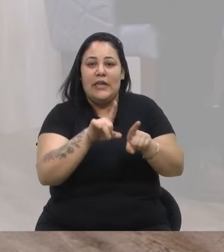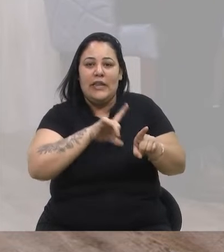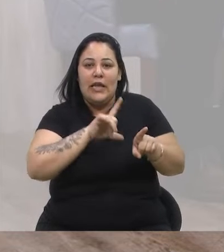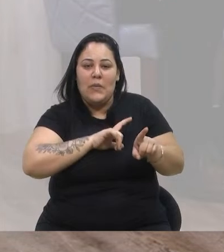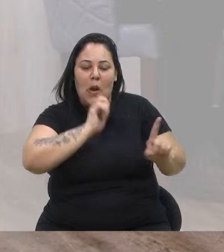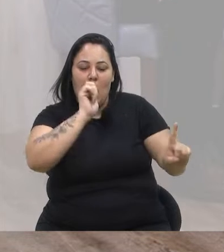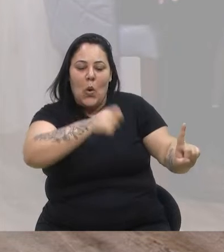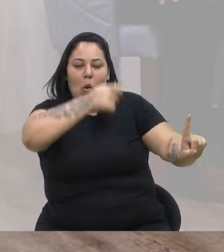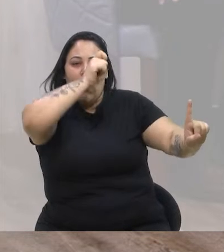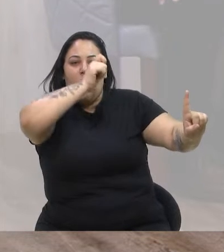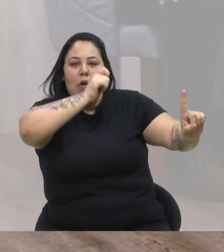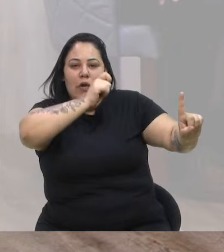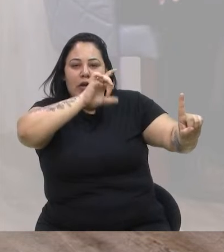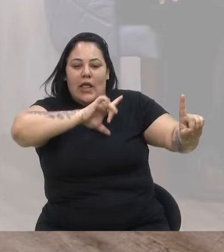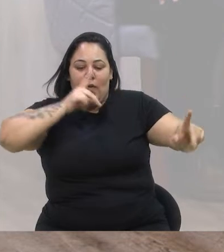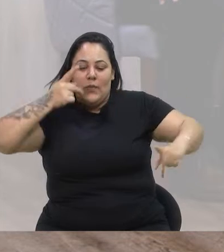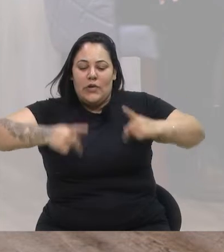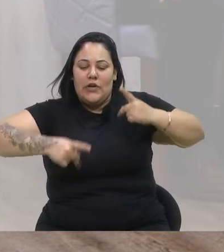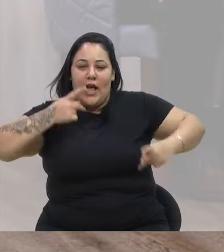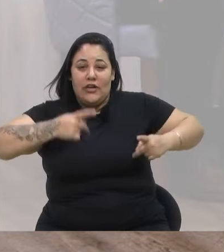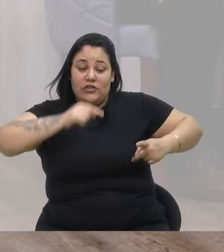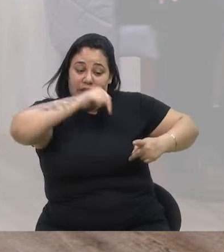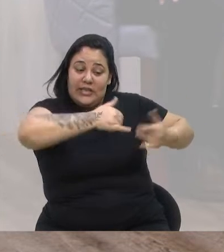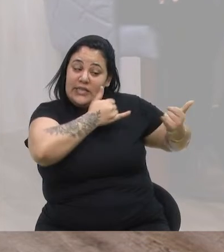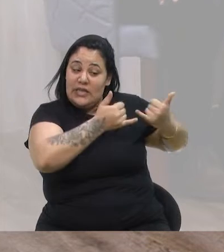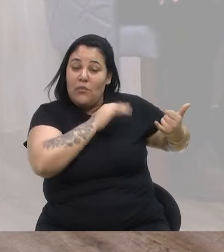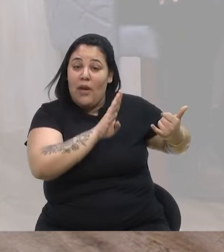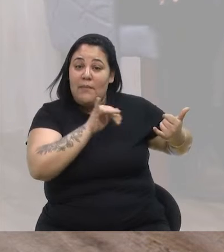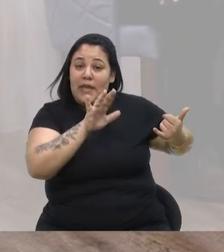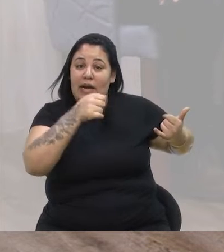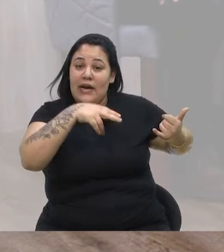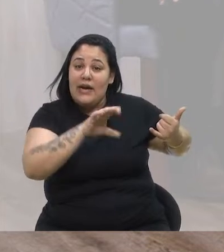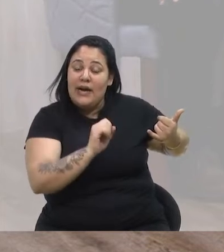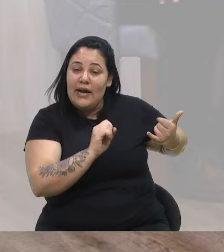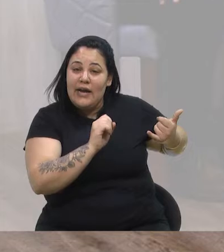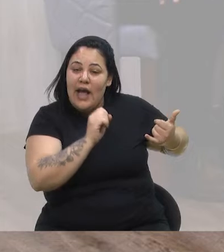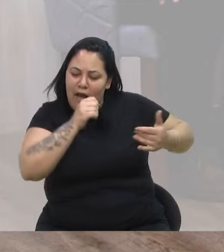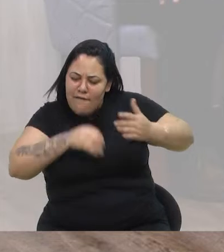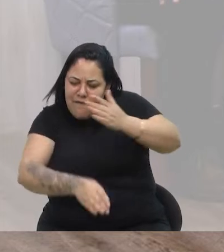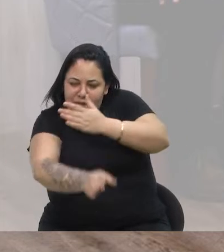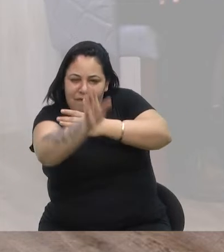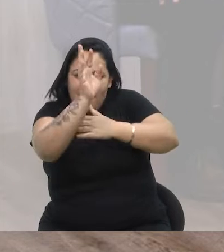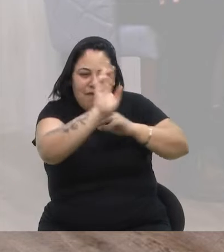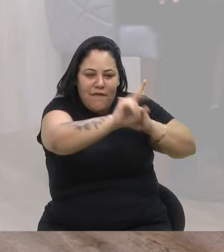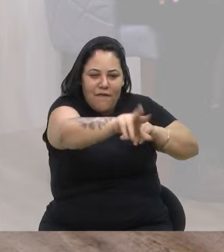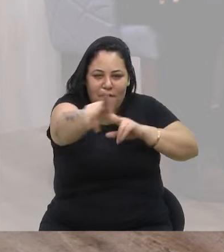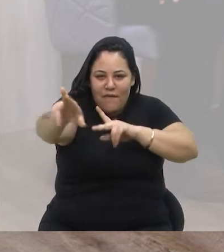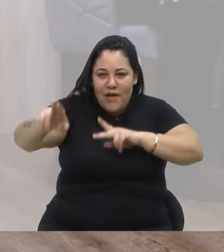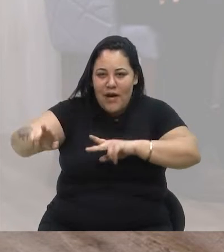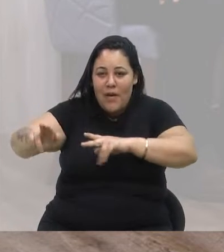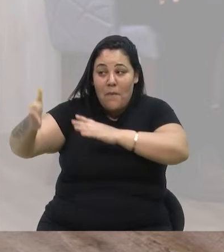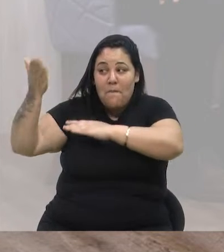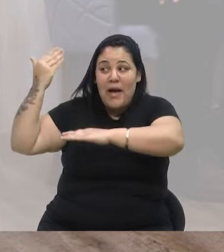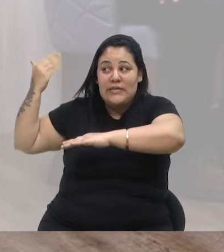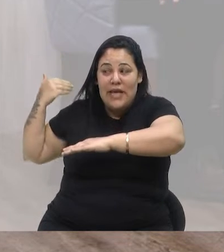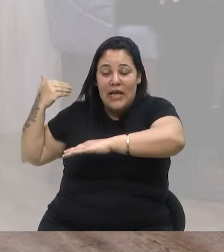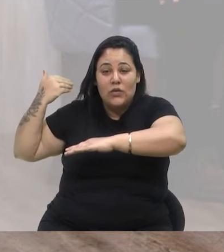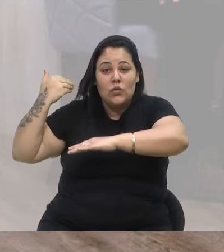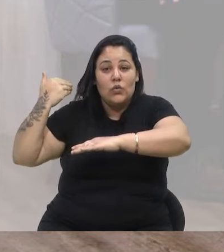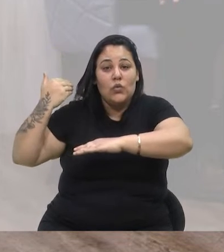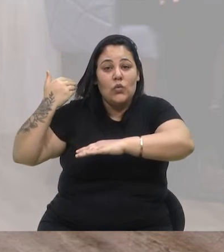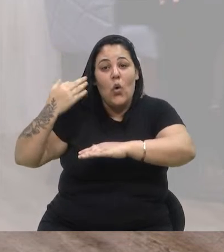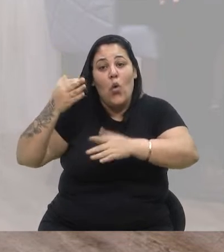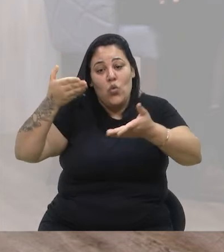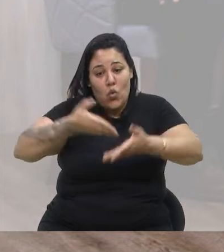E ela tem uma canoa mágica que leva os personagens, nesse caso a Bianca, para diferentes lugares, seja no passado,